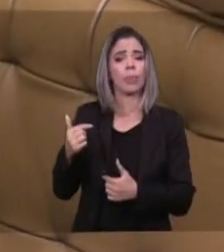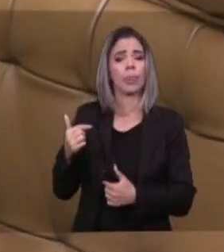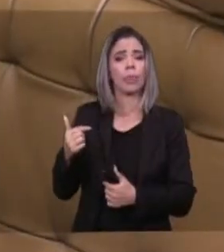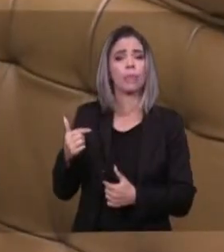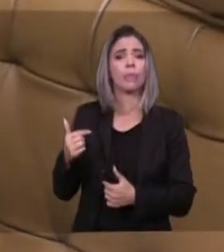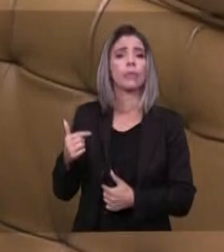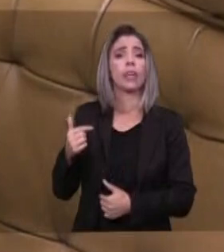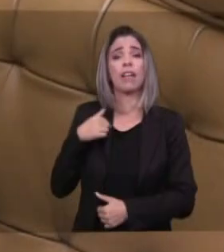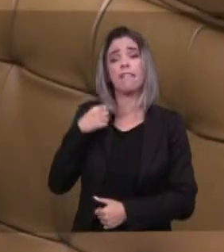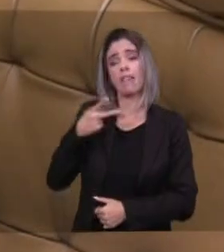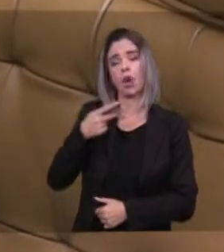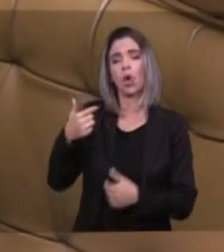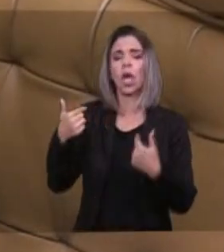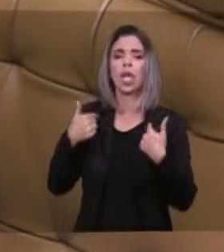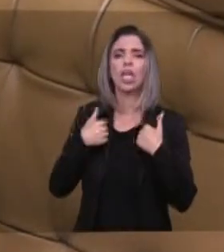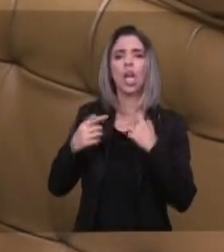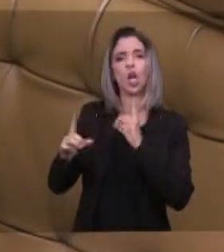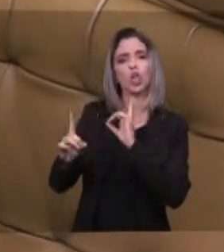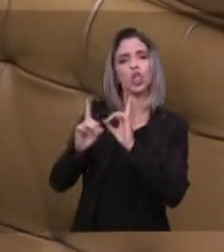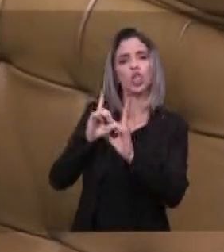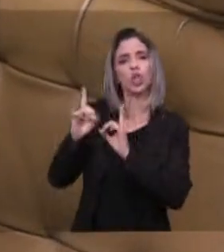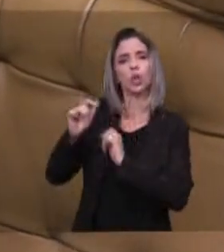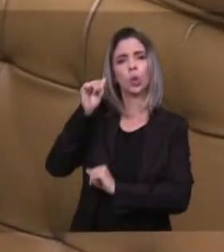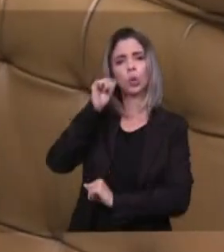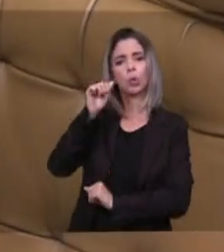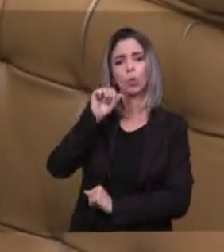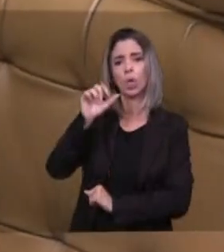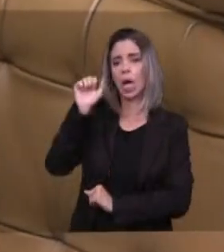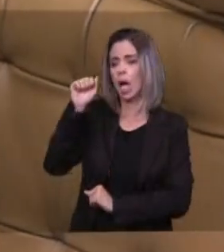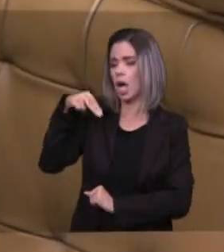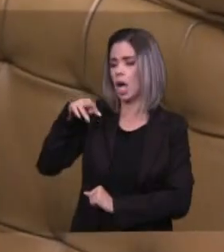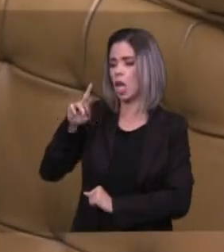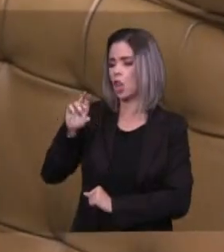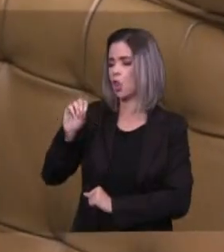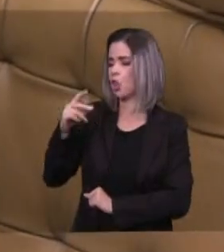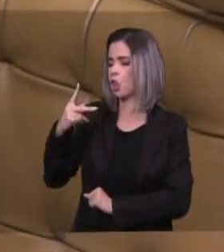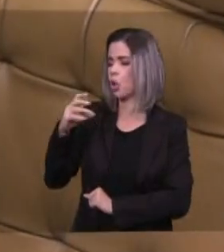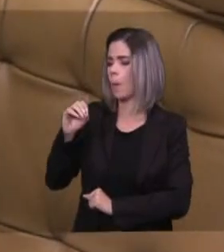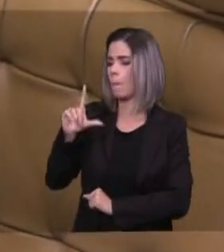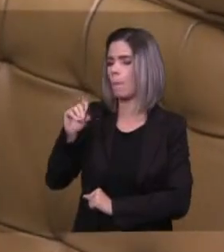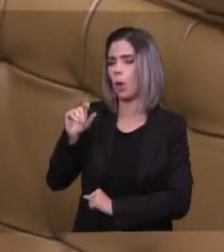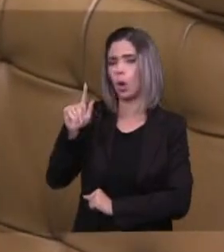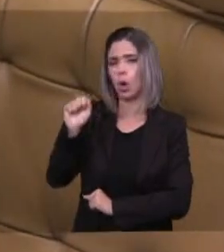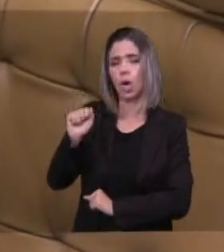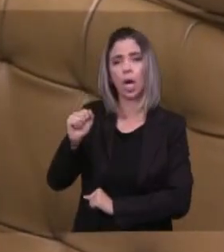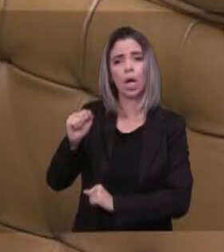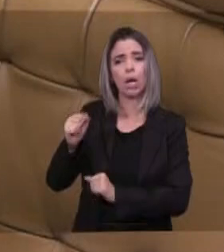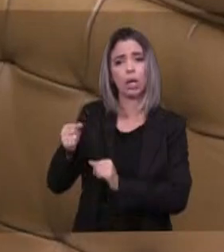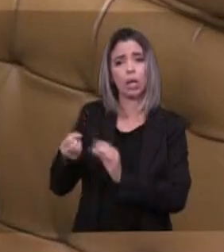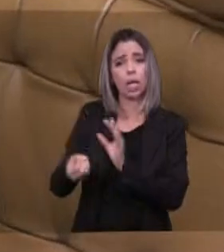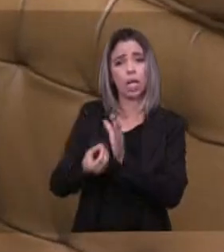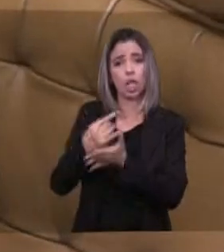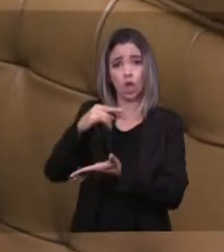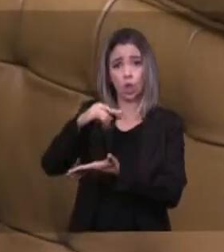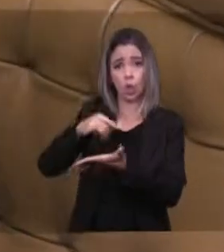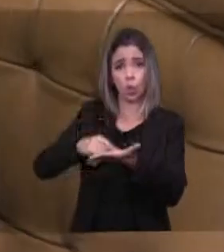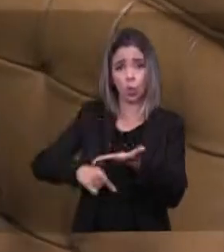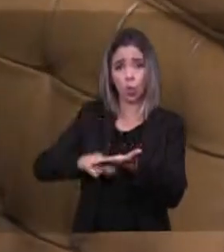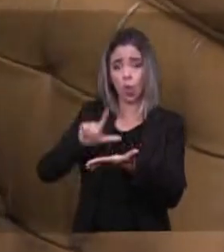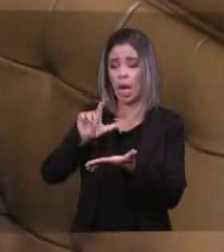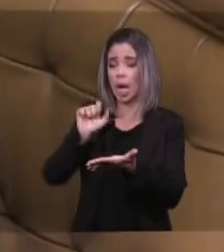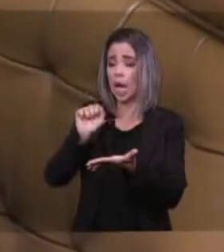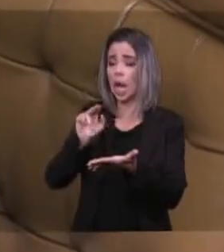estou dialogando com a antropóloga que fez o laudo. Vejam, senhores, era uma